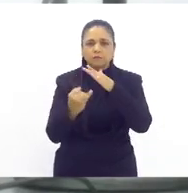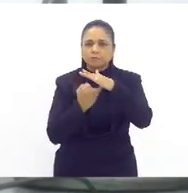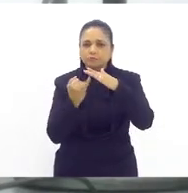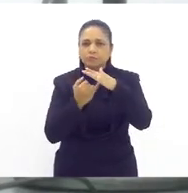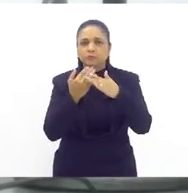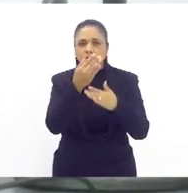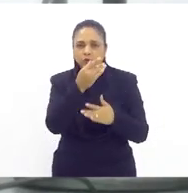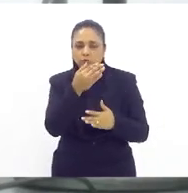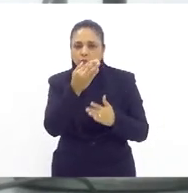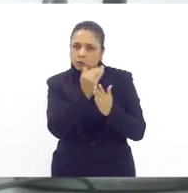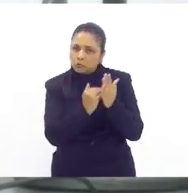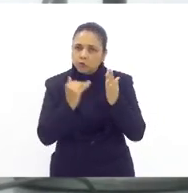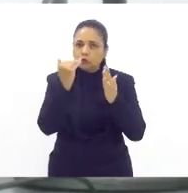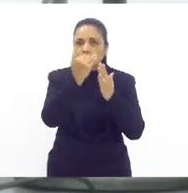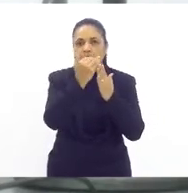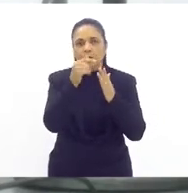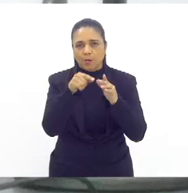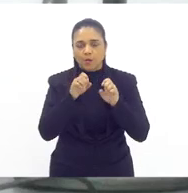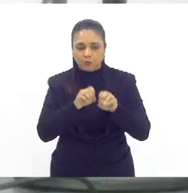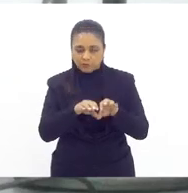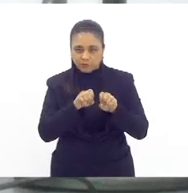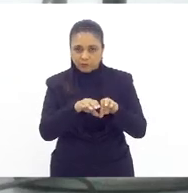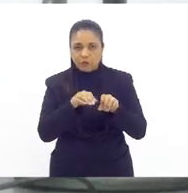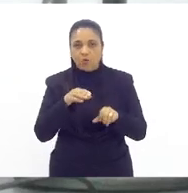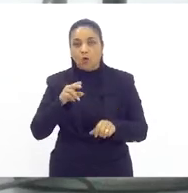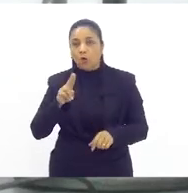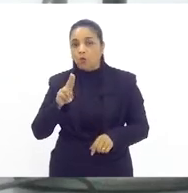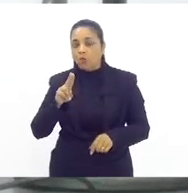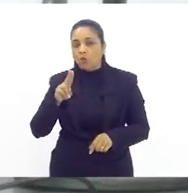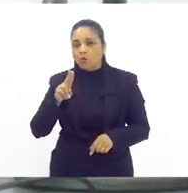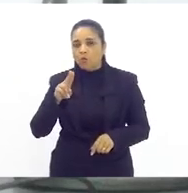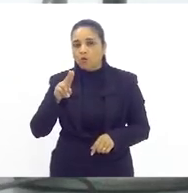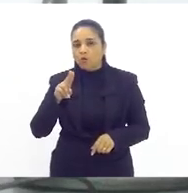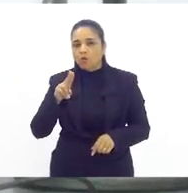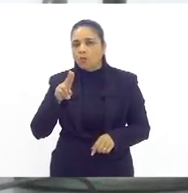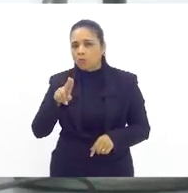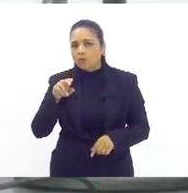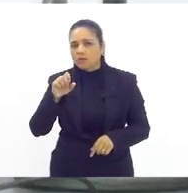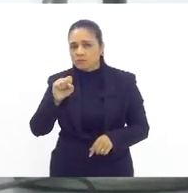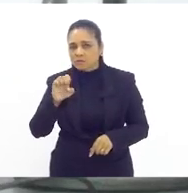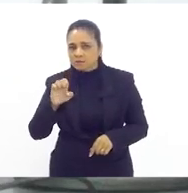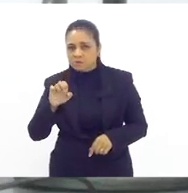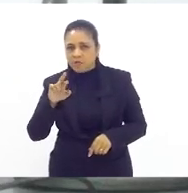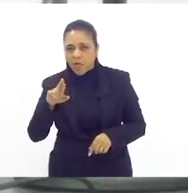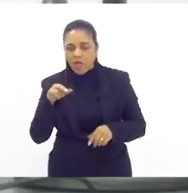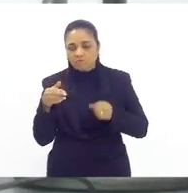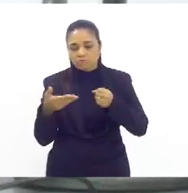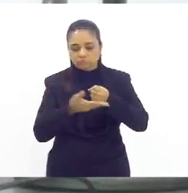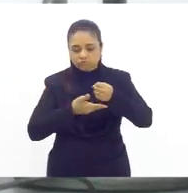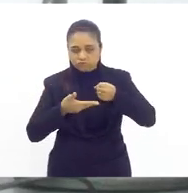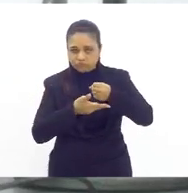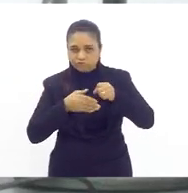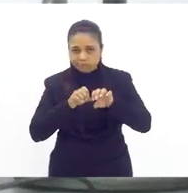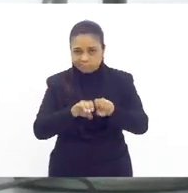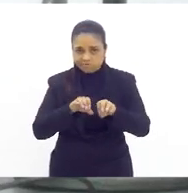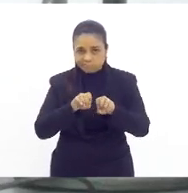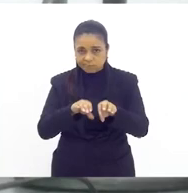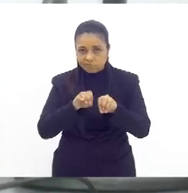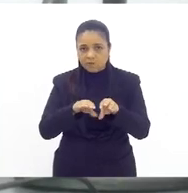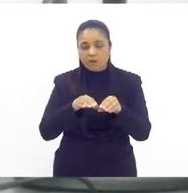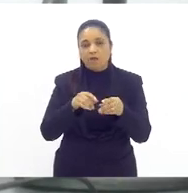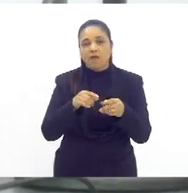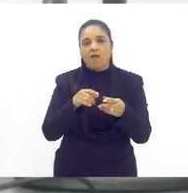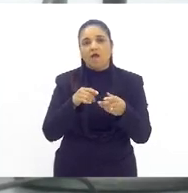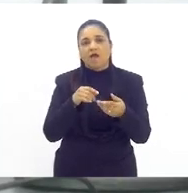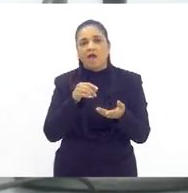educação o zerj em razão de Notícias né de que alguns alunos da Educação Básica que é portanto obrigatória e a não oferta